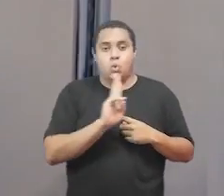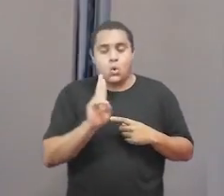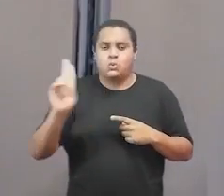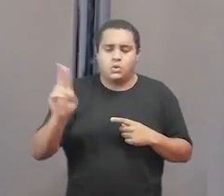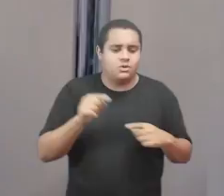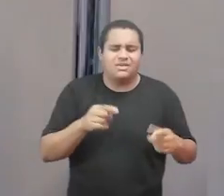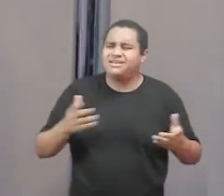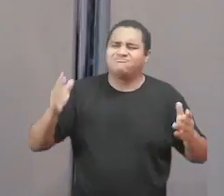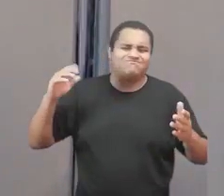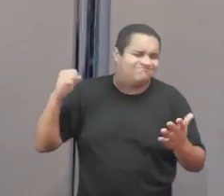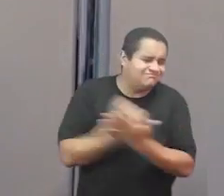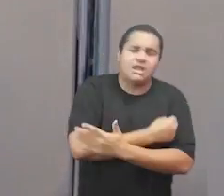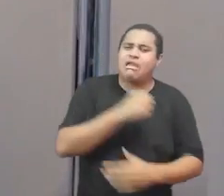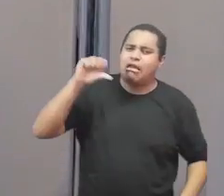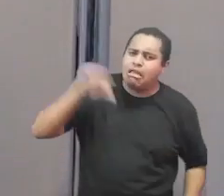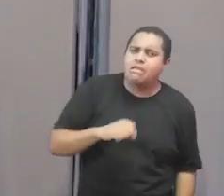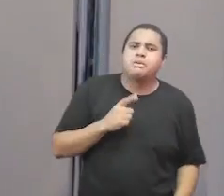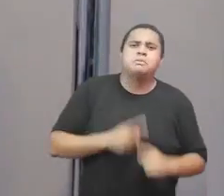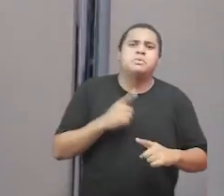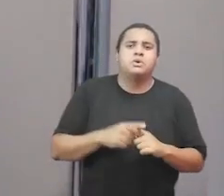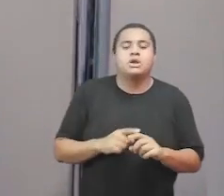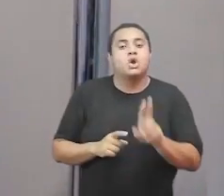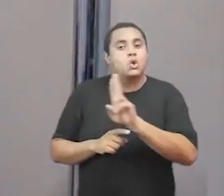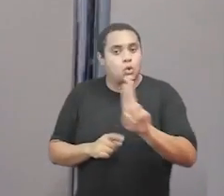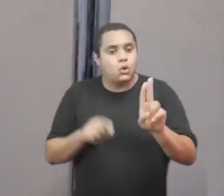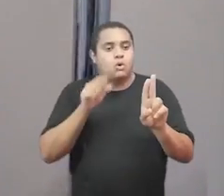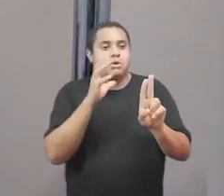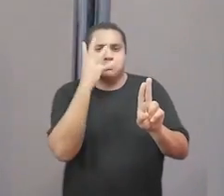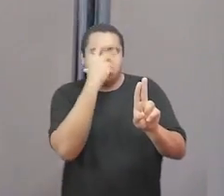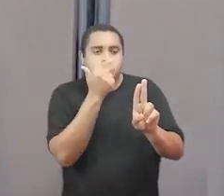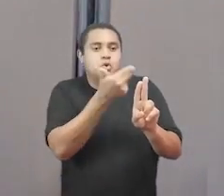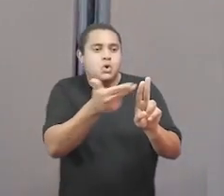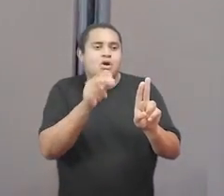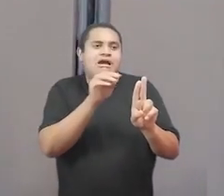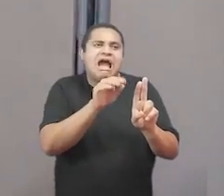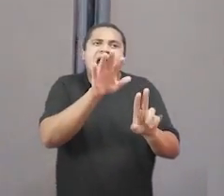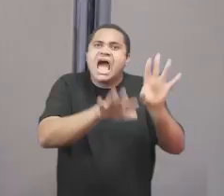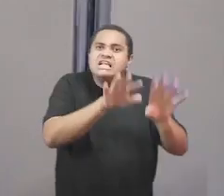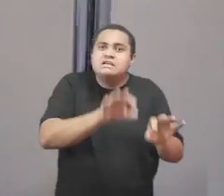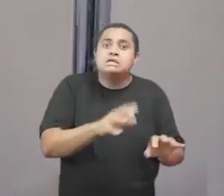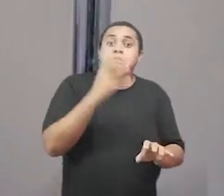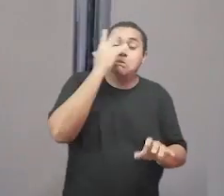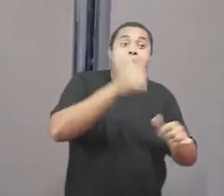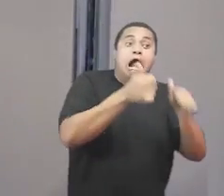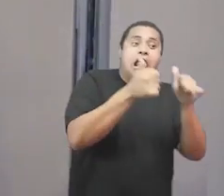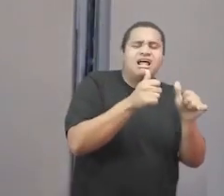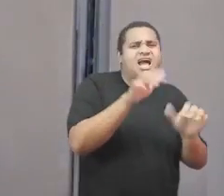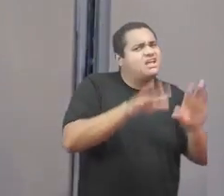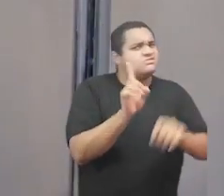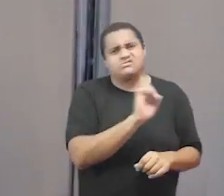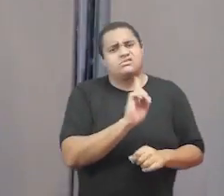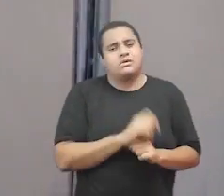trouxa. Ele cagou tudo. Por quê? Porque ele deu um nome bonito para um negócio que não necessariamente é